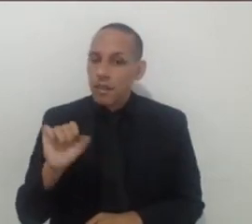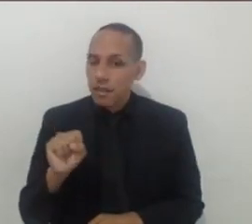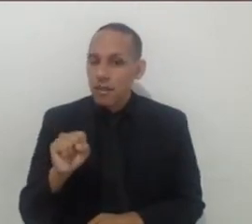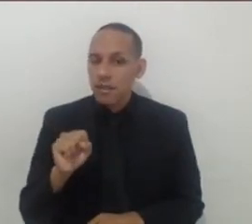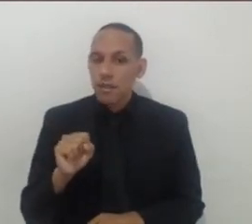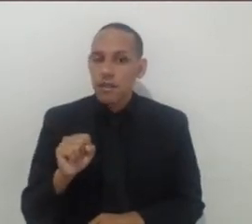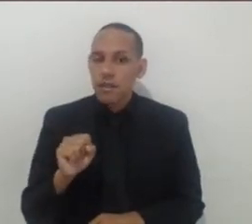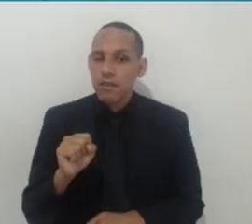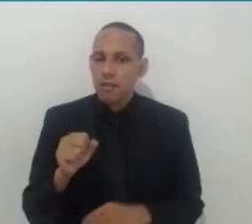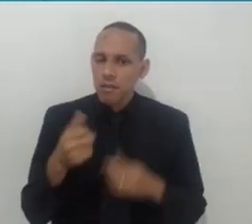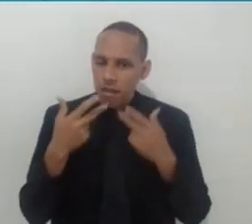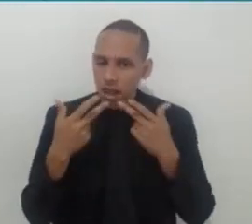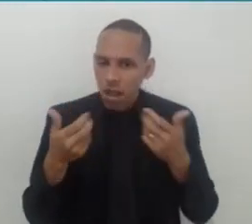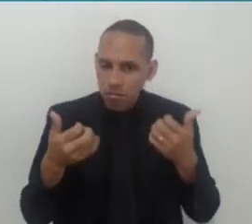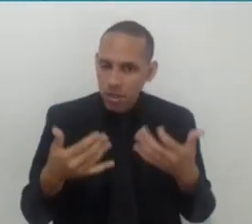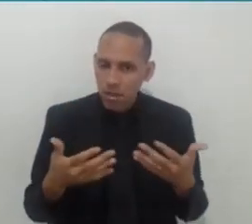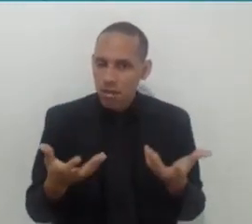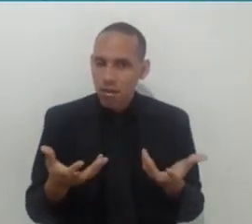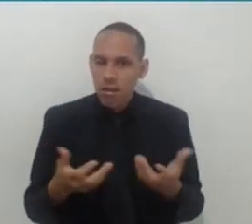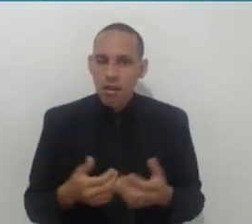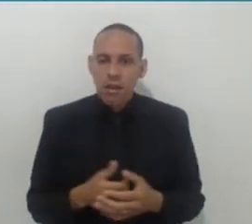se manifestar.